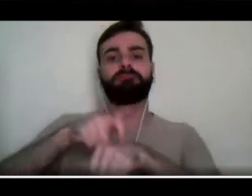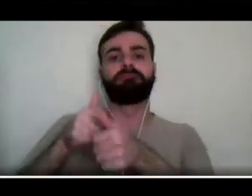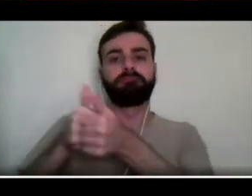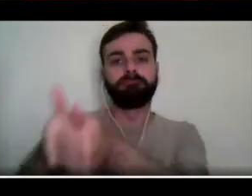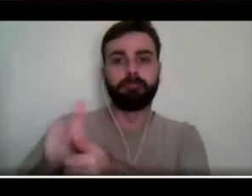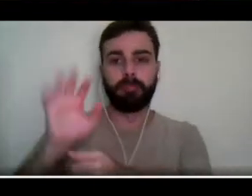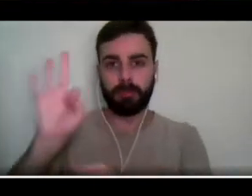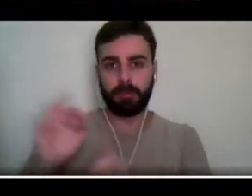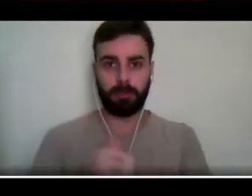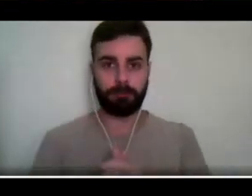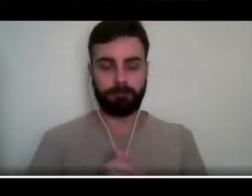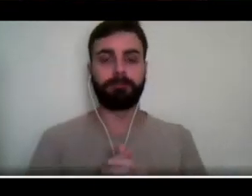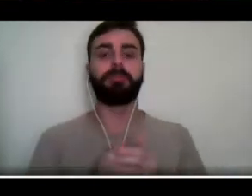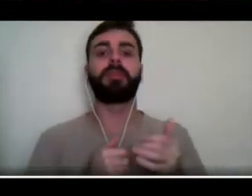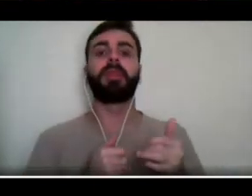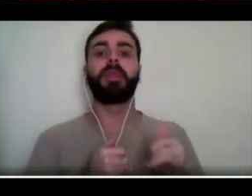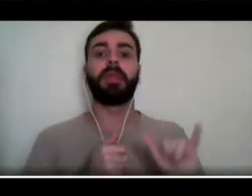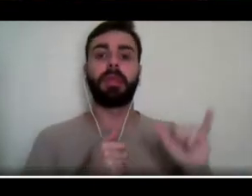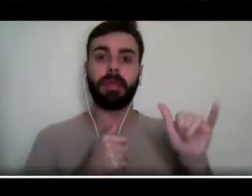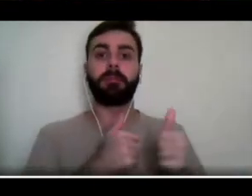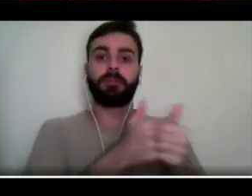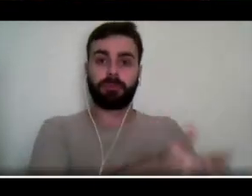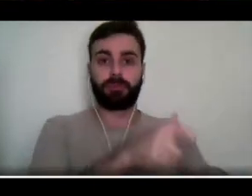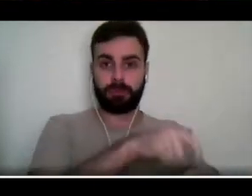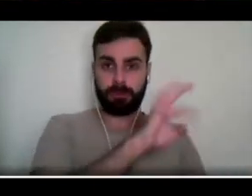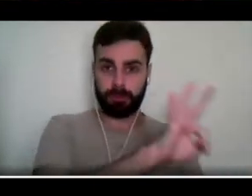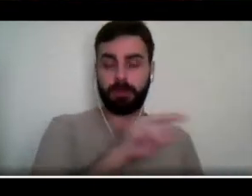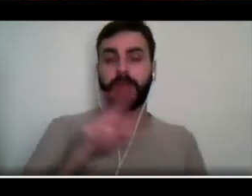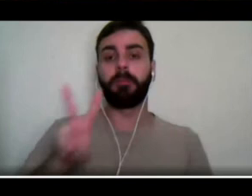tempo. Então, vamos lá, né?